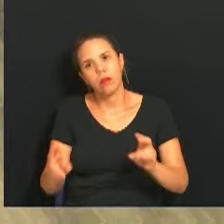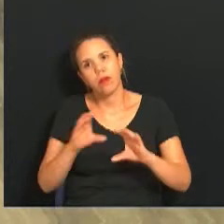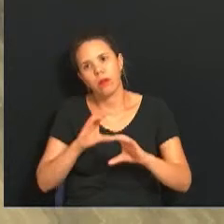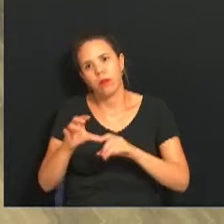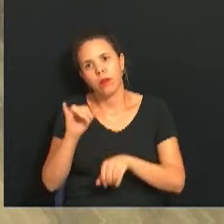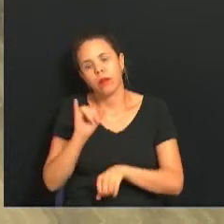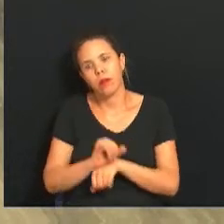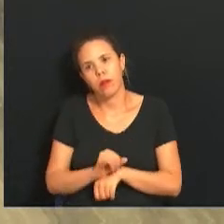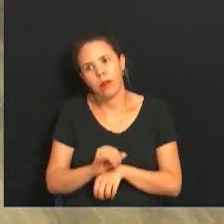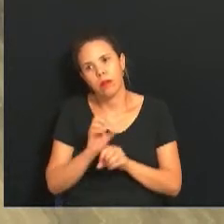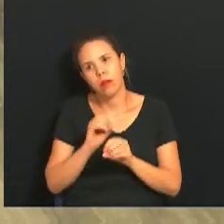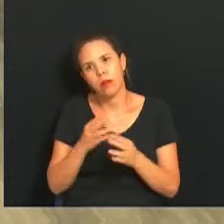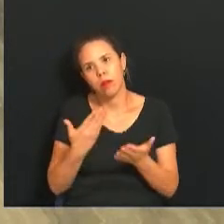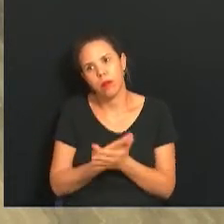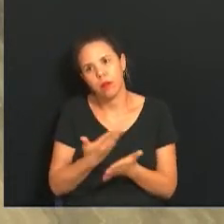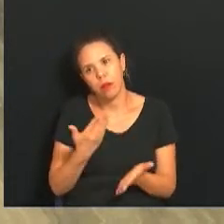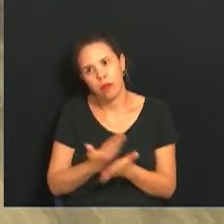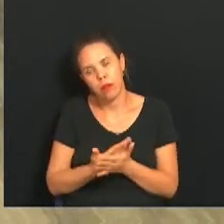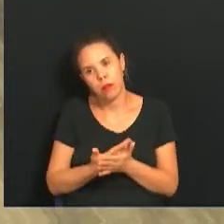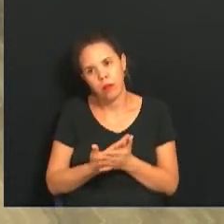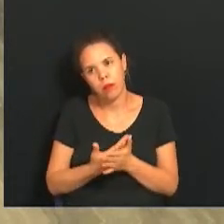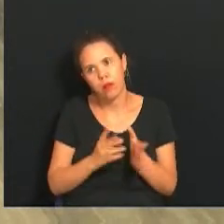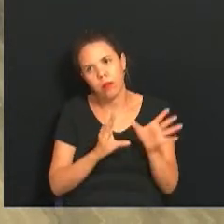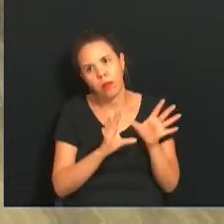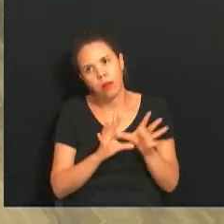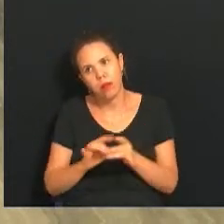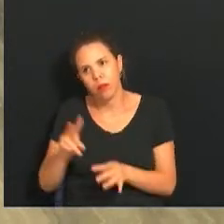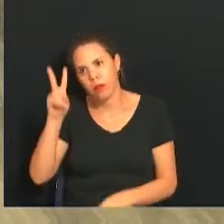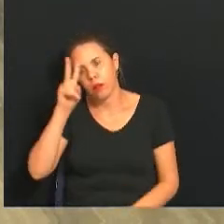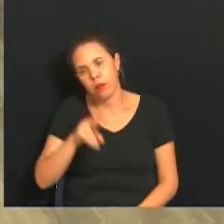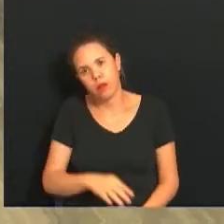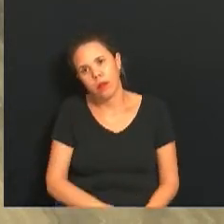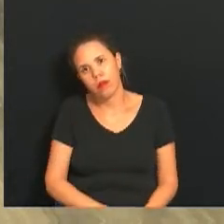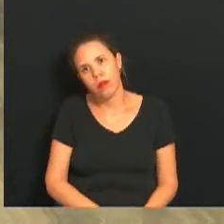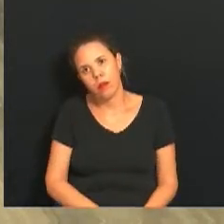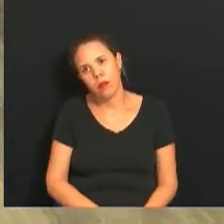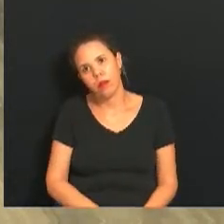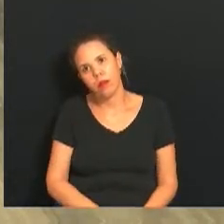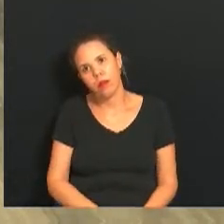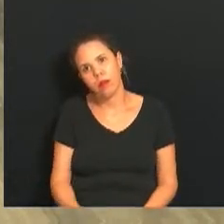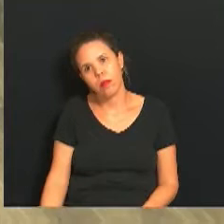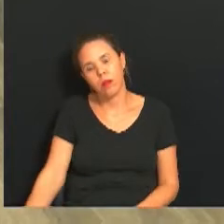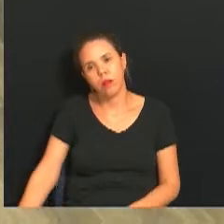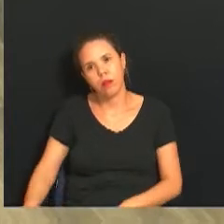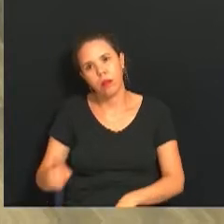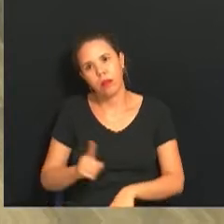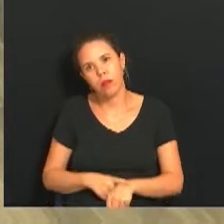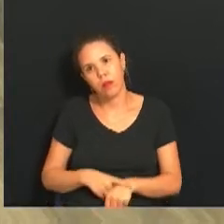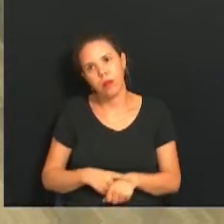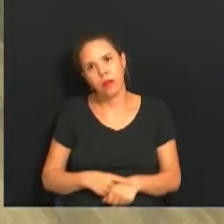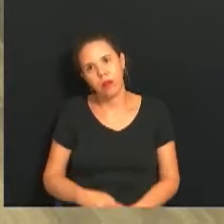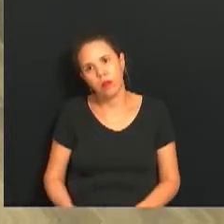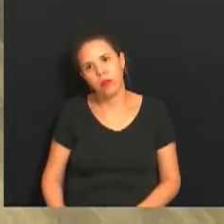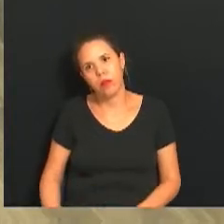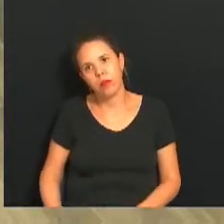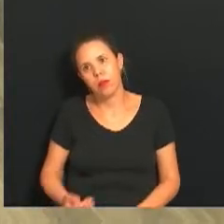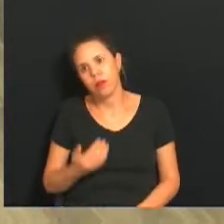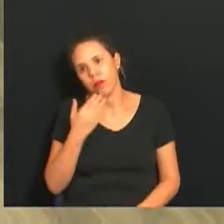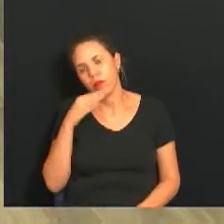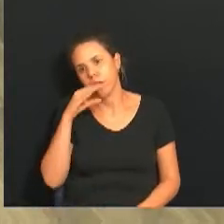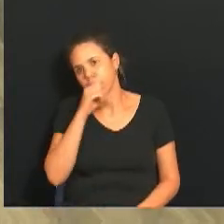está dando essa aula para a gente, todo esse contexto histórico. Nós já estouramos o nosso tempo, Gustavo, mas eu vou pedir só mais um